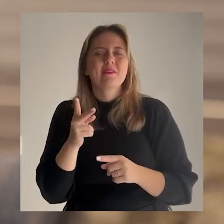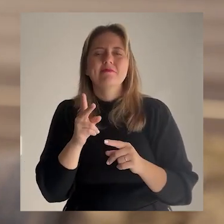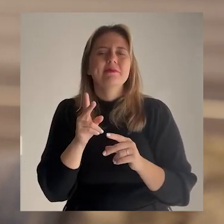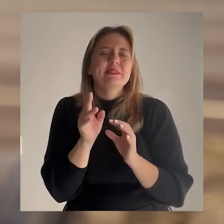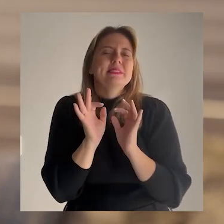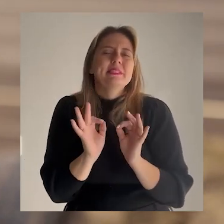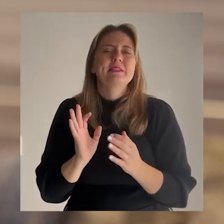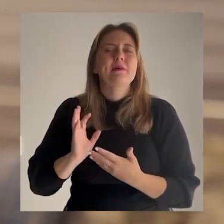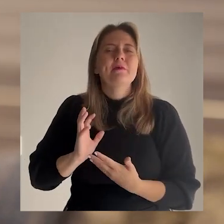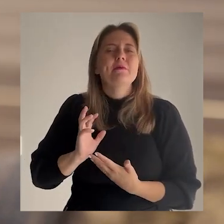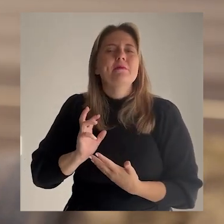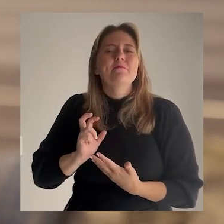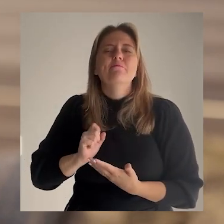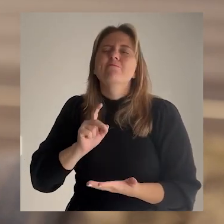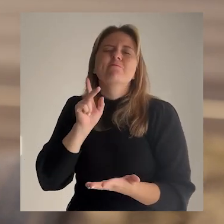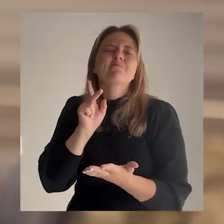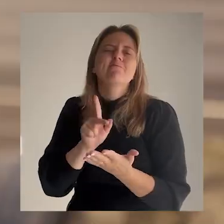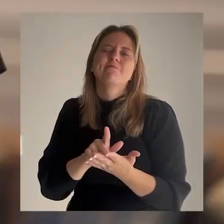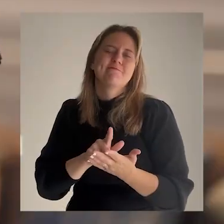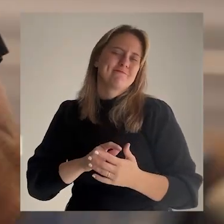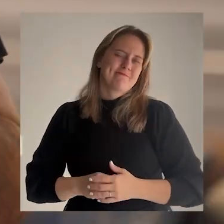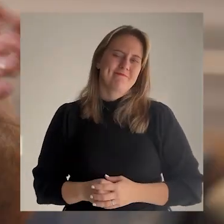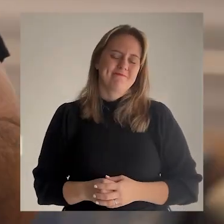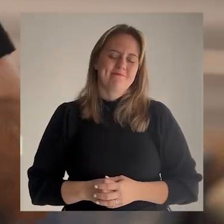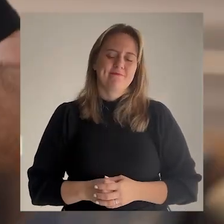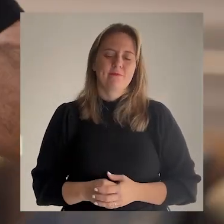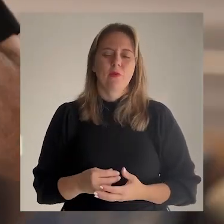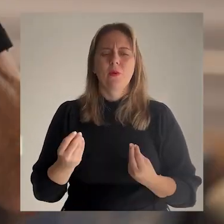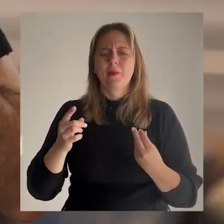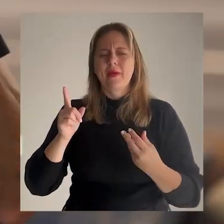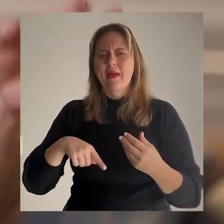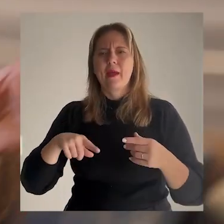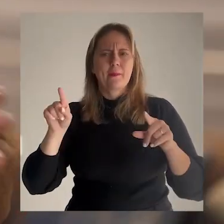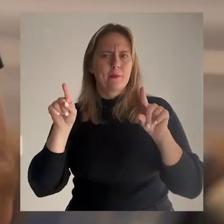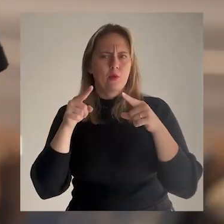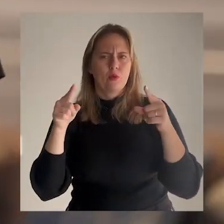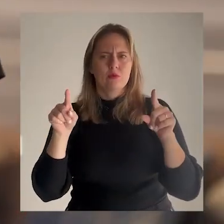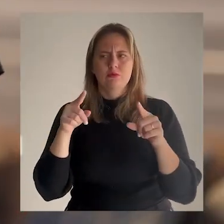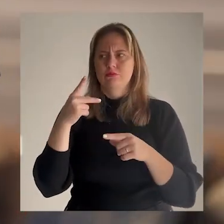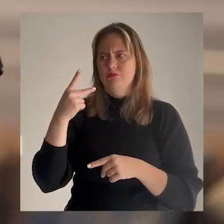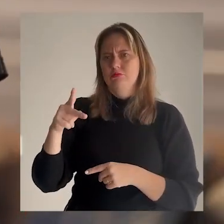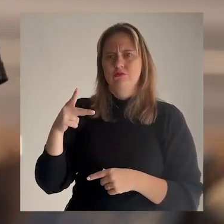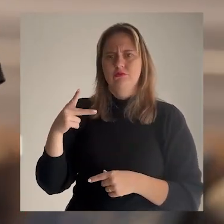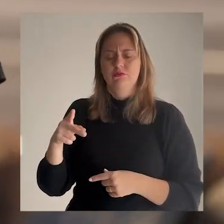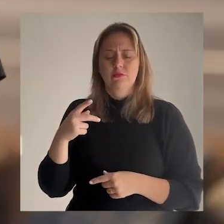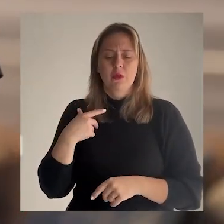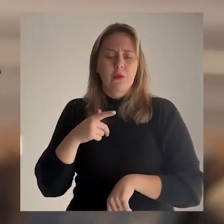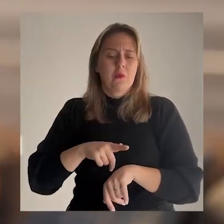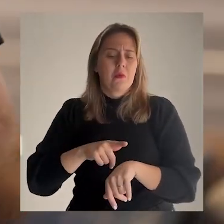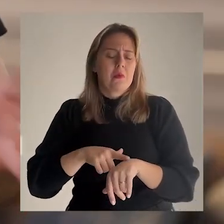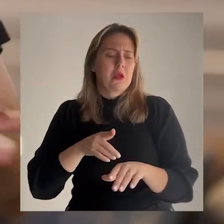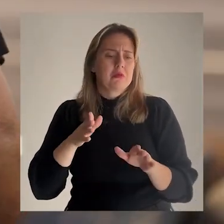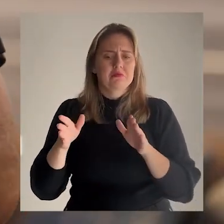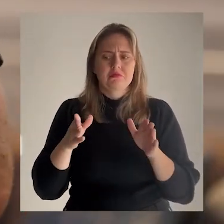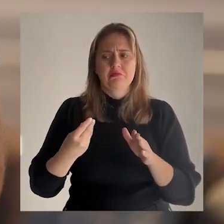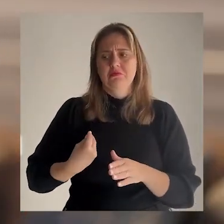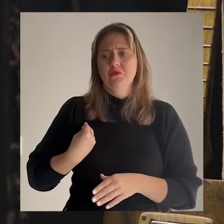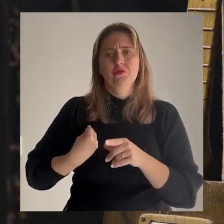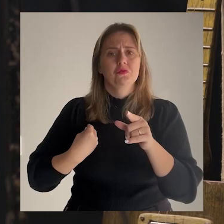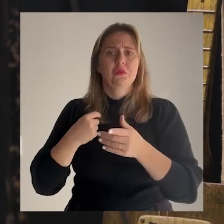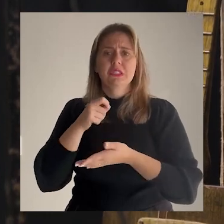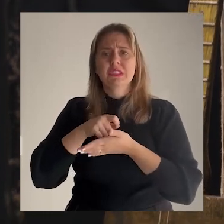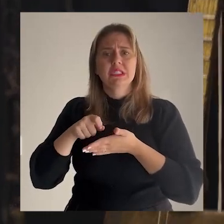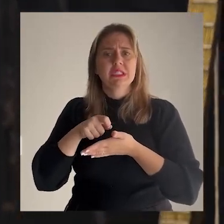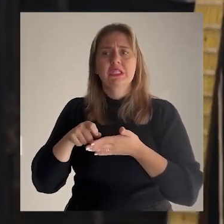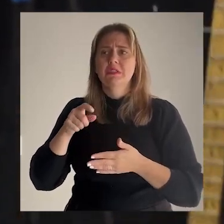e de um amor verdadeiro, na verdade. Como são músicas, né, autorais, em algum momento da vida tu vai escrevendo